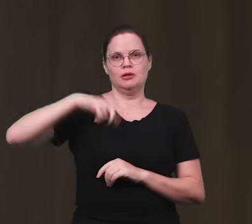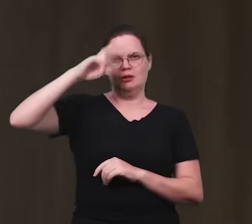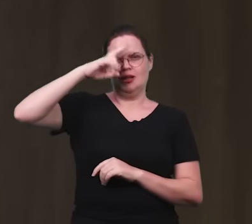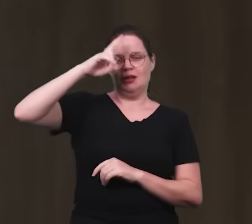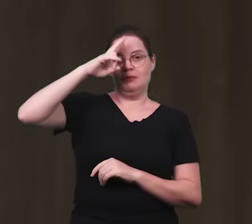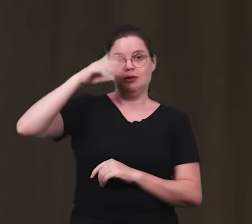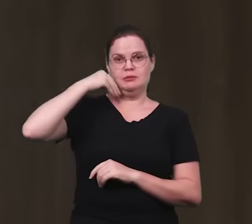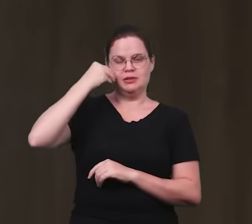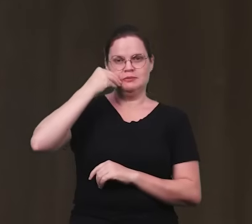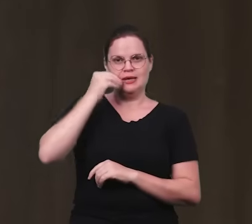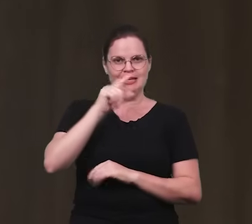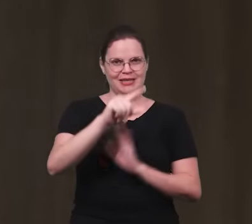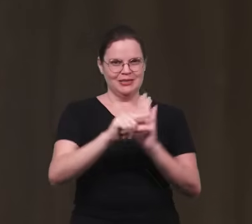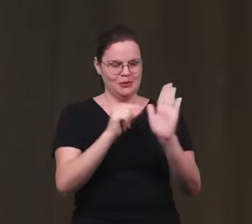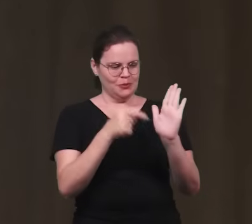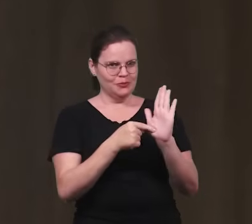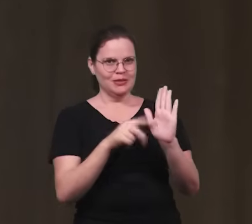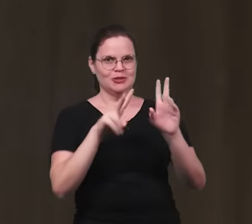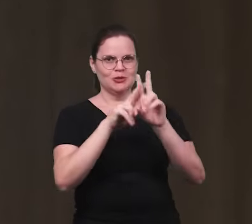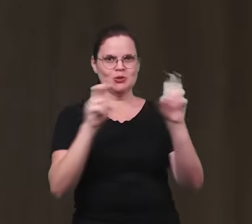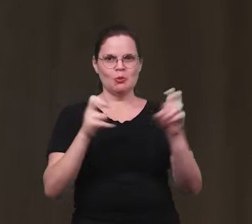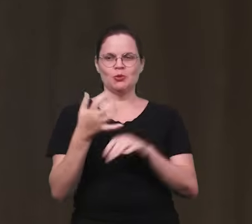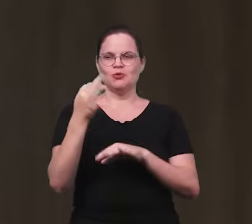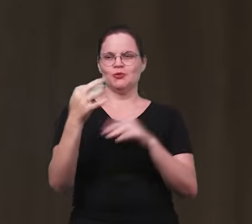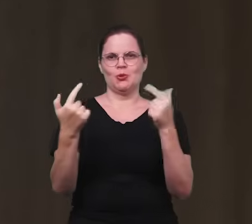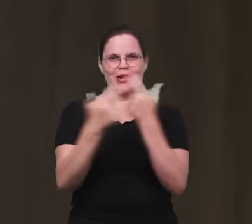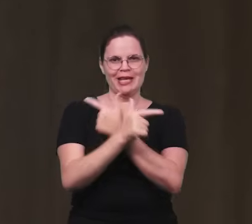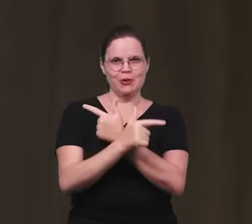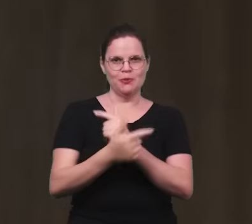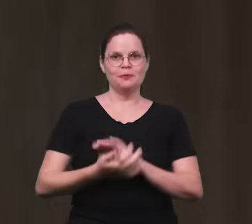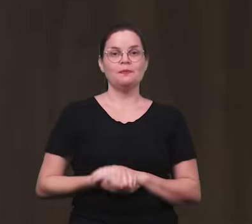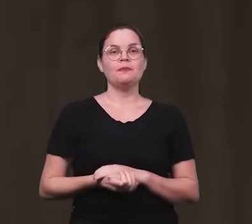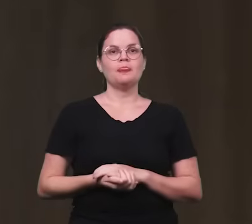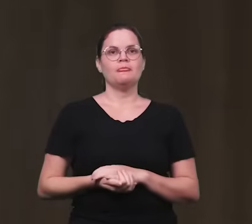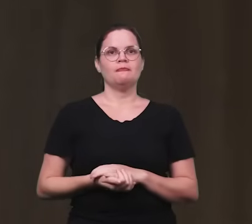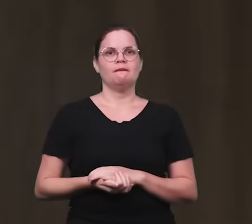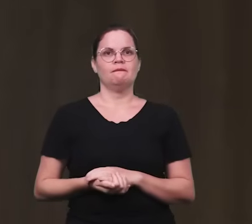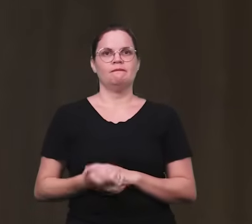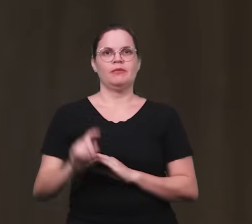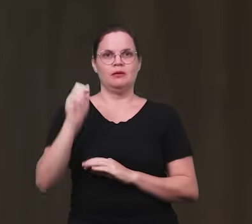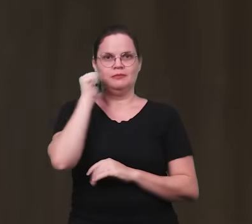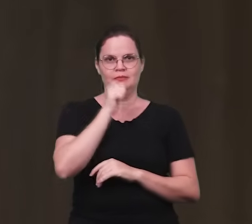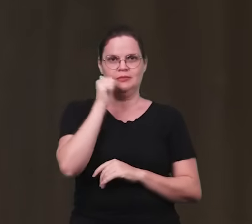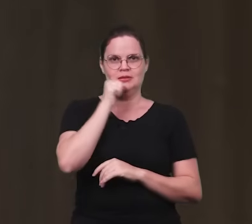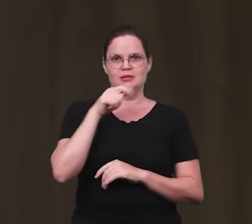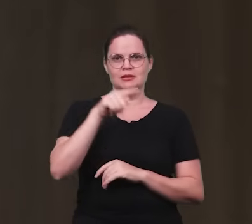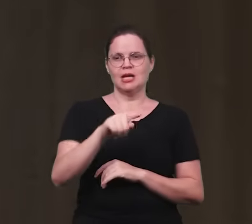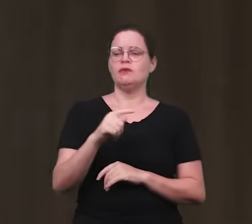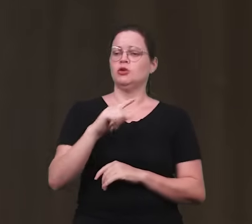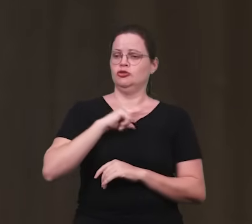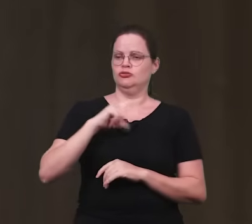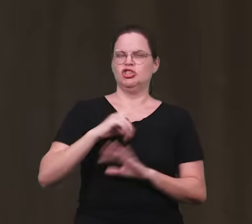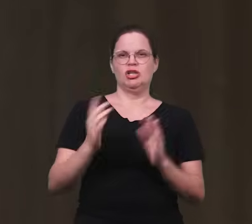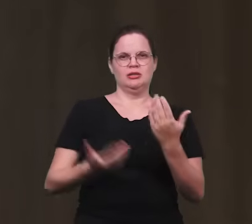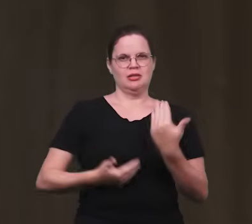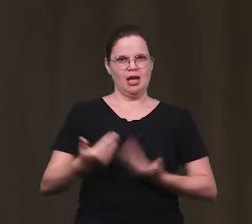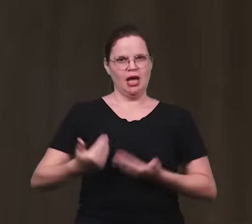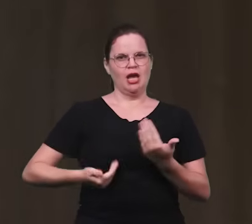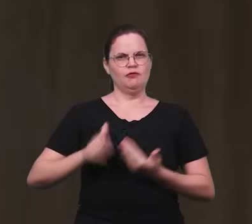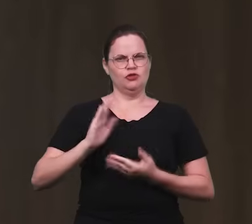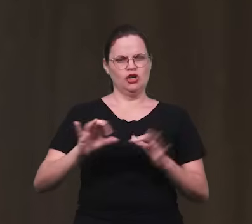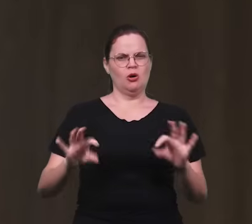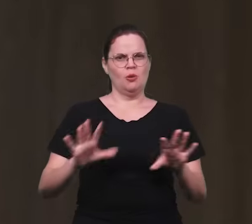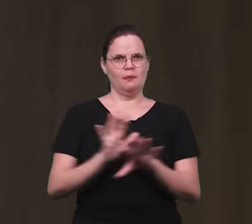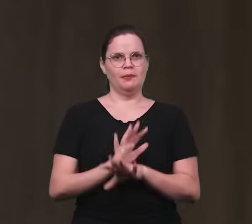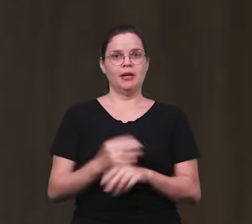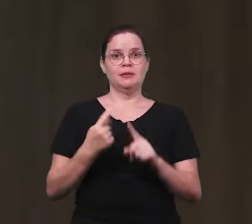essa parte desse versículo, riu-se dos dias futuros. Essa irmã era uma irmã já com uma família muito estruturada, servindo ao Senhor, mas